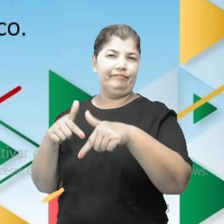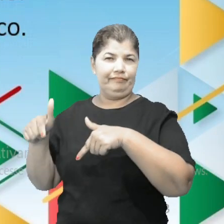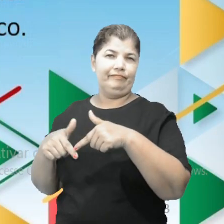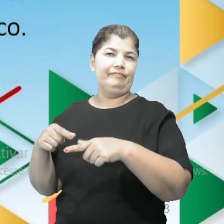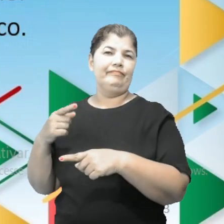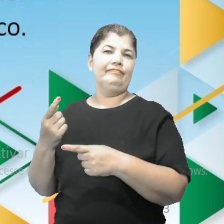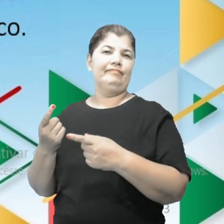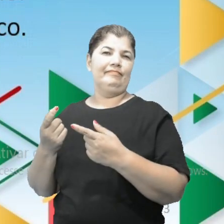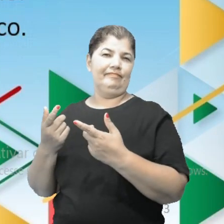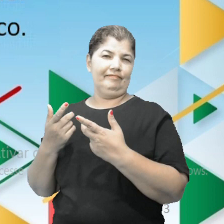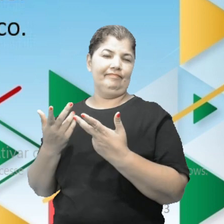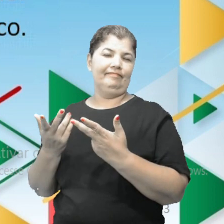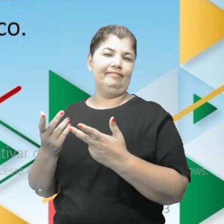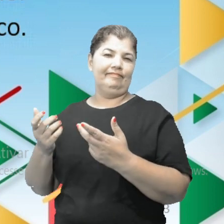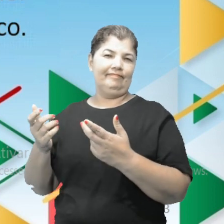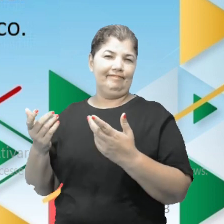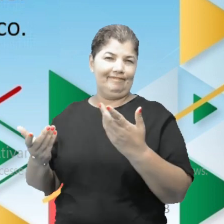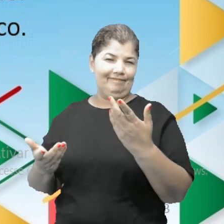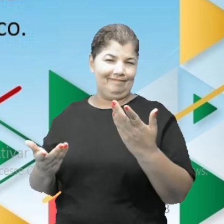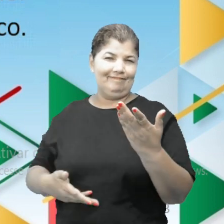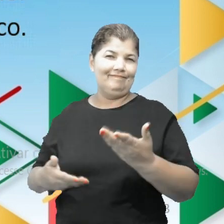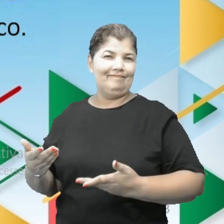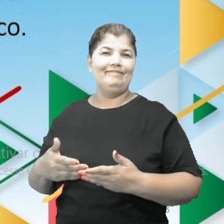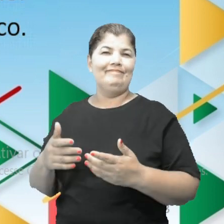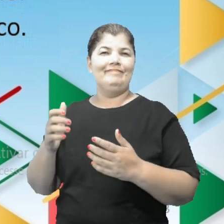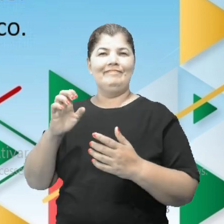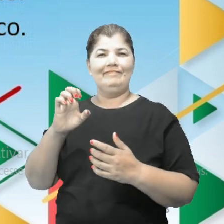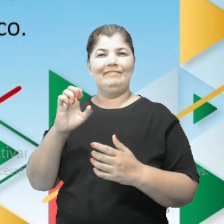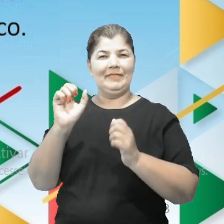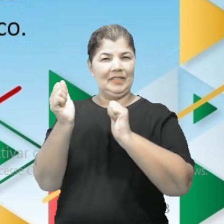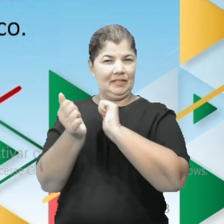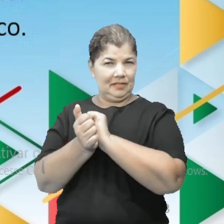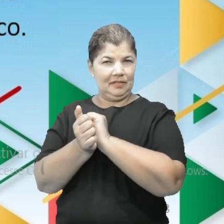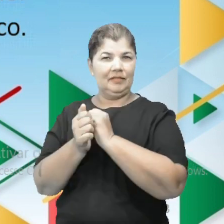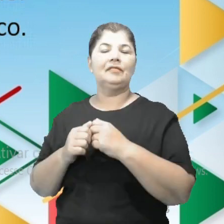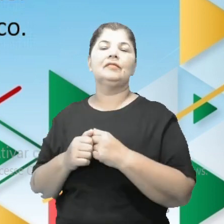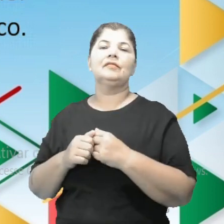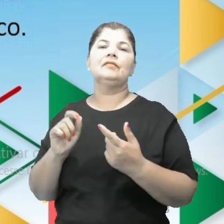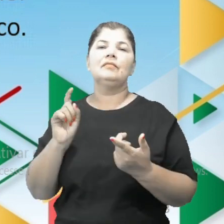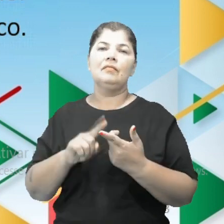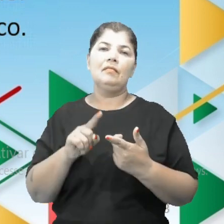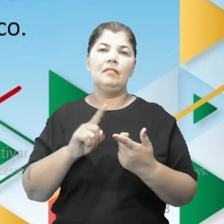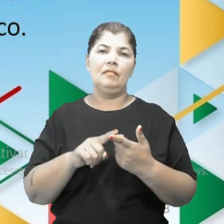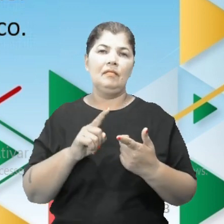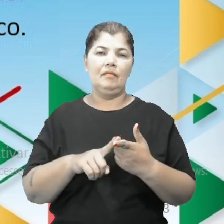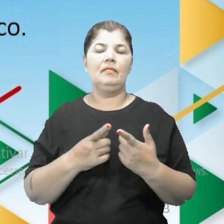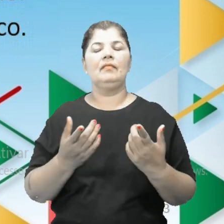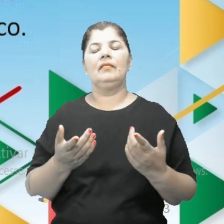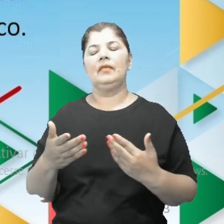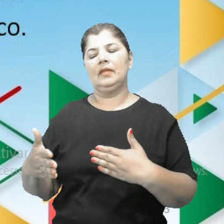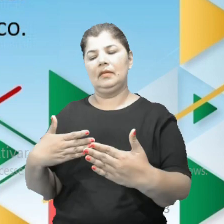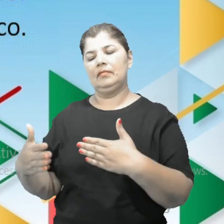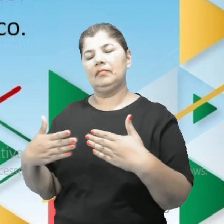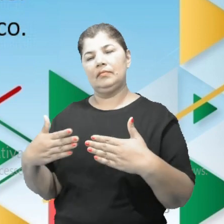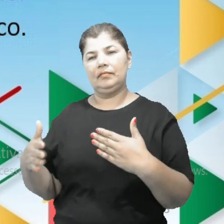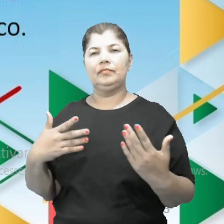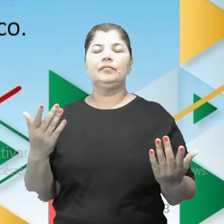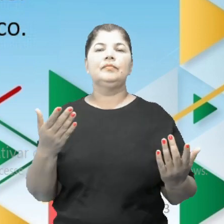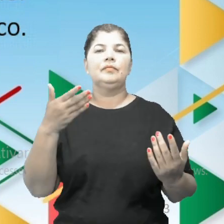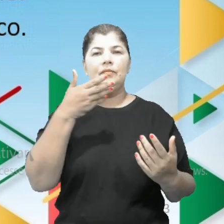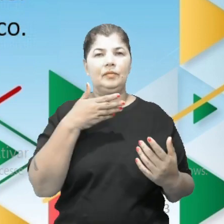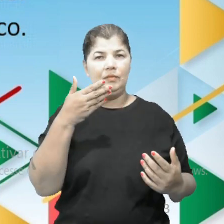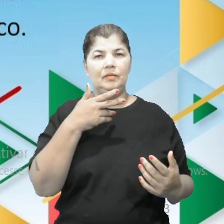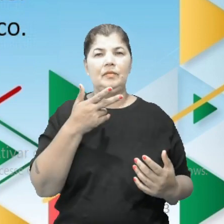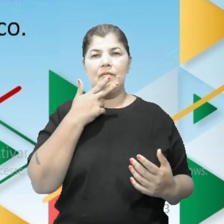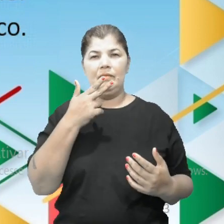da questão da comercialização de produtos como açúcar, algodão, fumo, havia